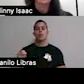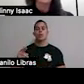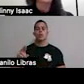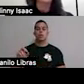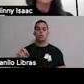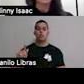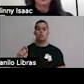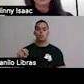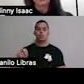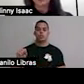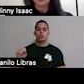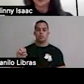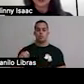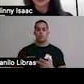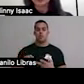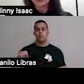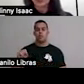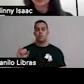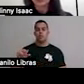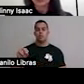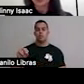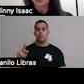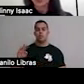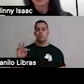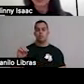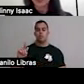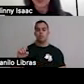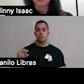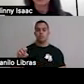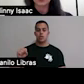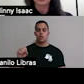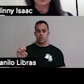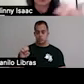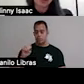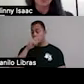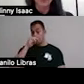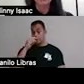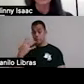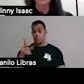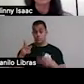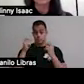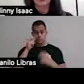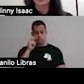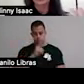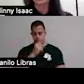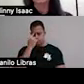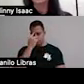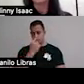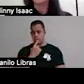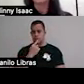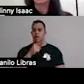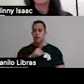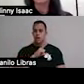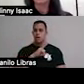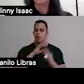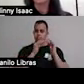sinaptogênese. Então, se a gente olha para essa figura aqui, a gente consegue observar também que o DHA ele é capaz, né, de aumentar a expressão de uma série